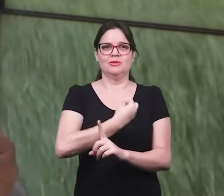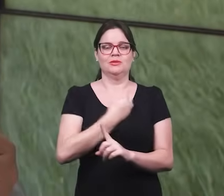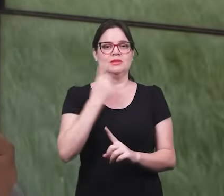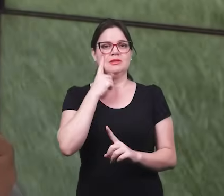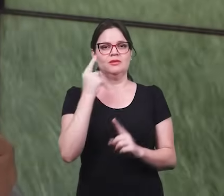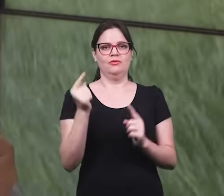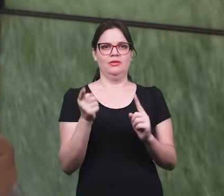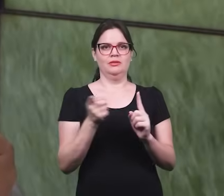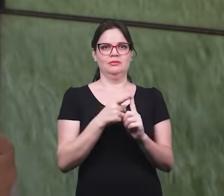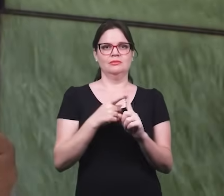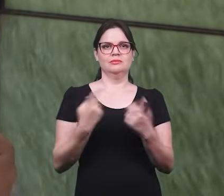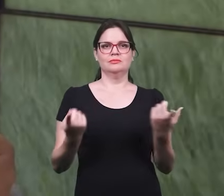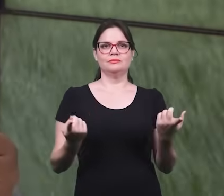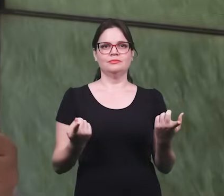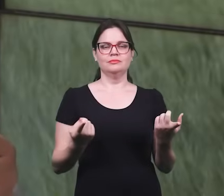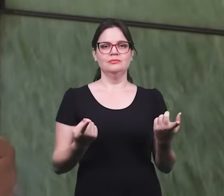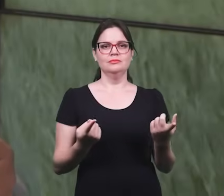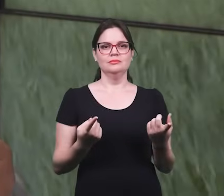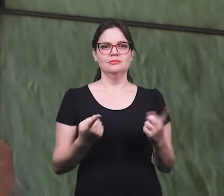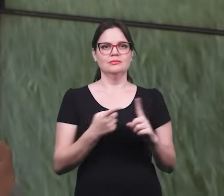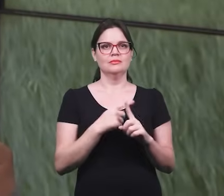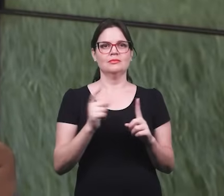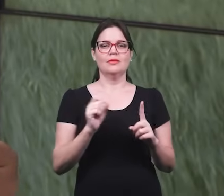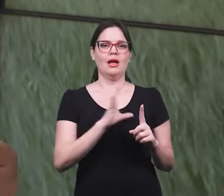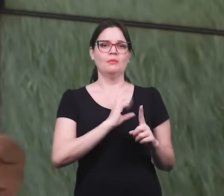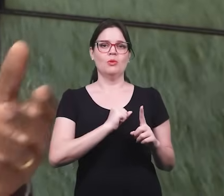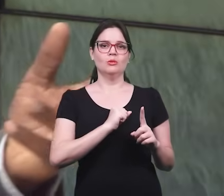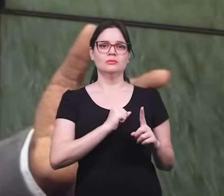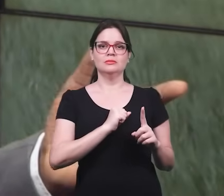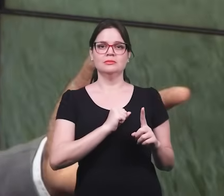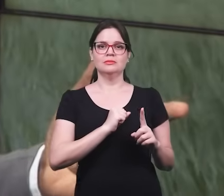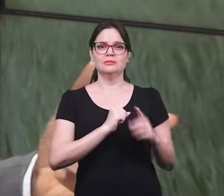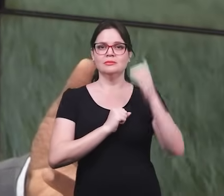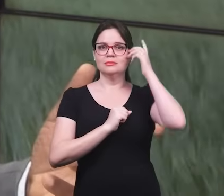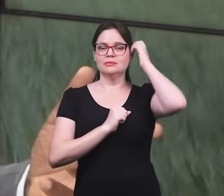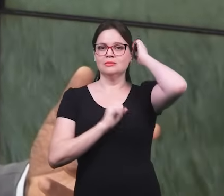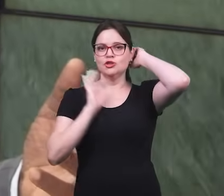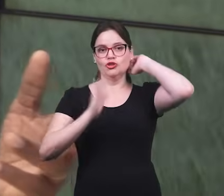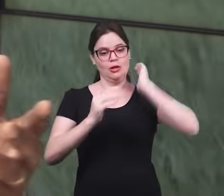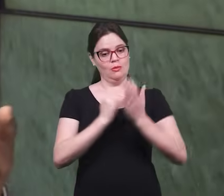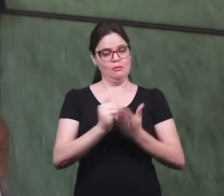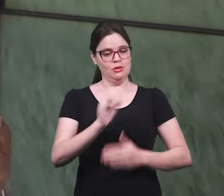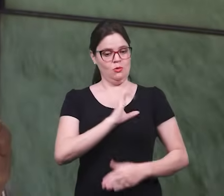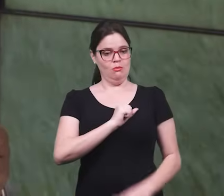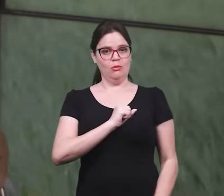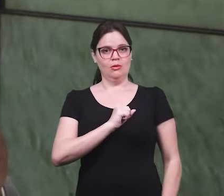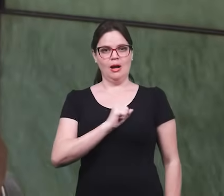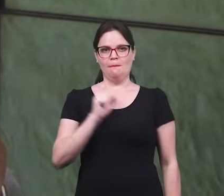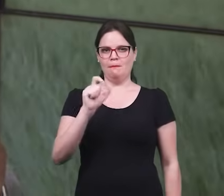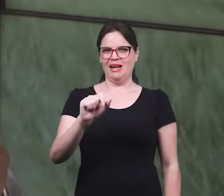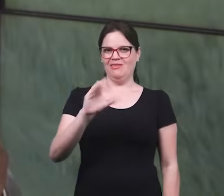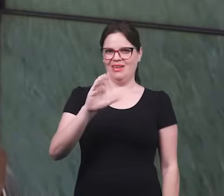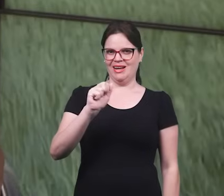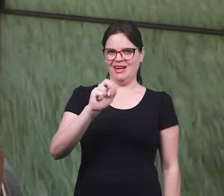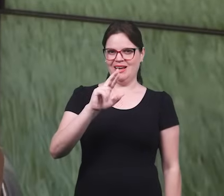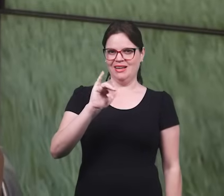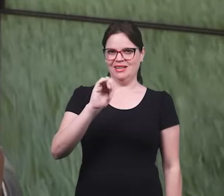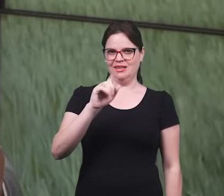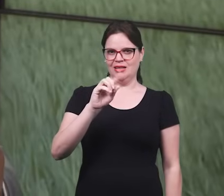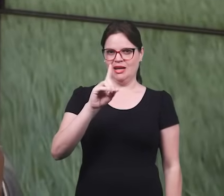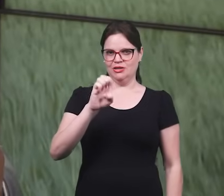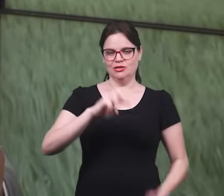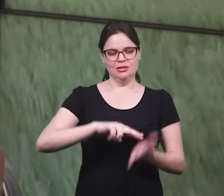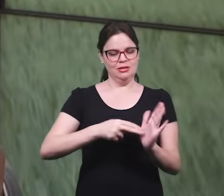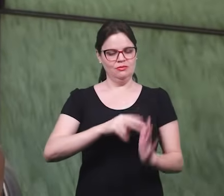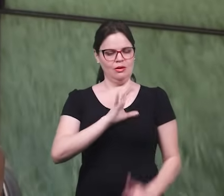elencado aqui eh o fruto do espírito amor a gente já começa com amor olha que coisa maravilhosa um amor